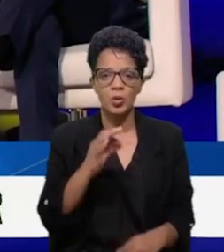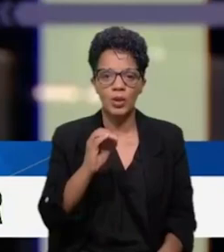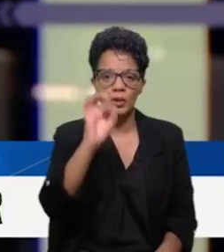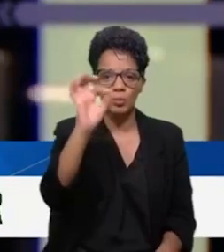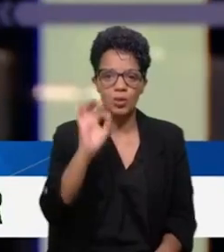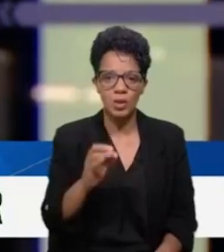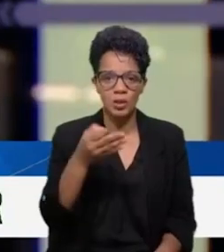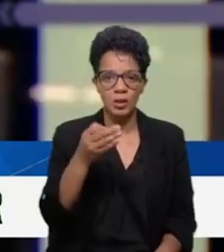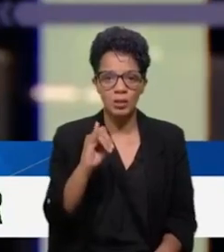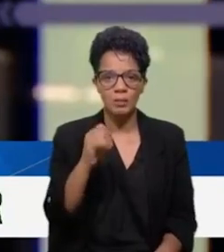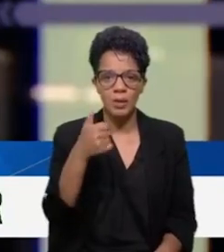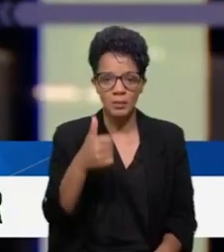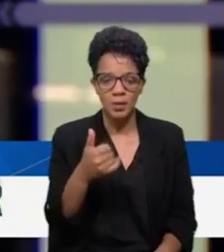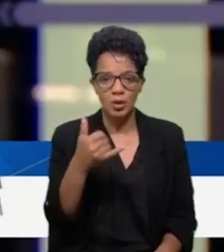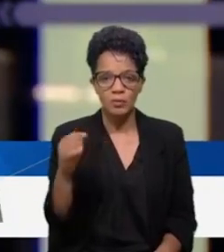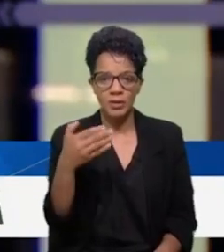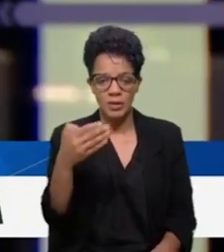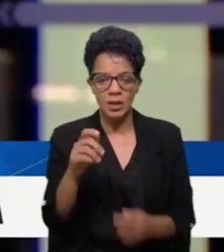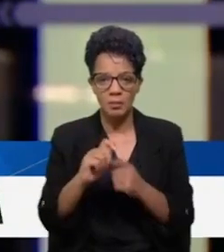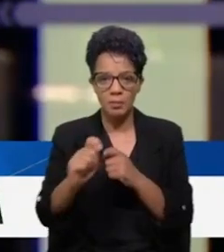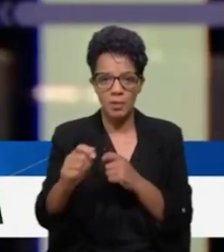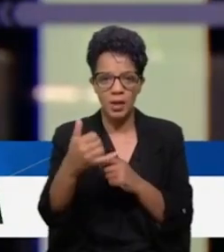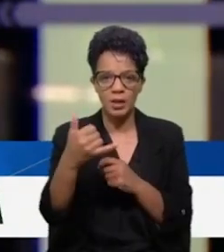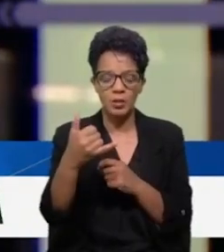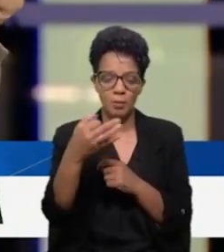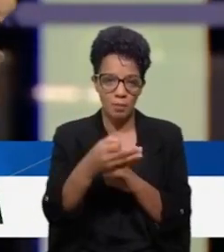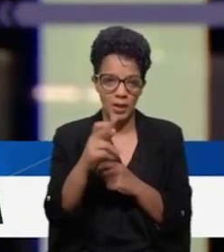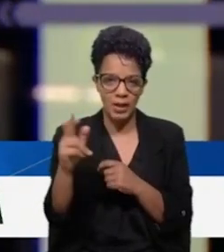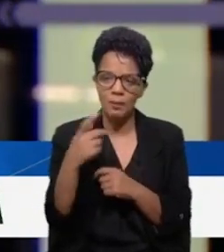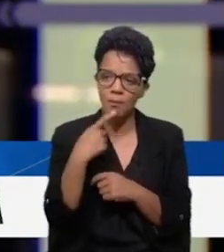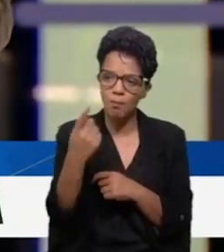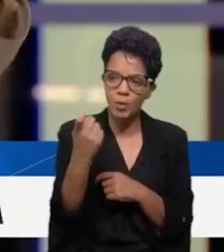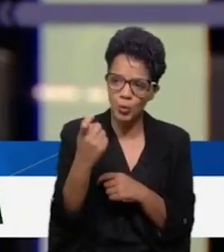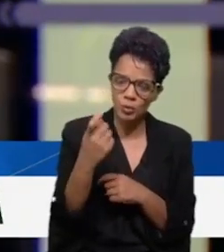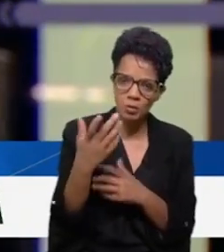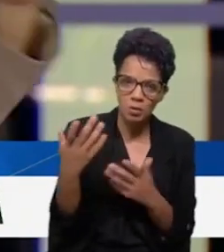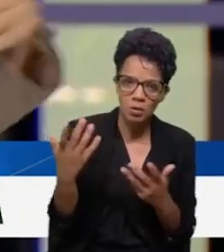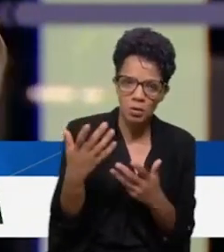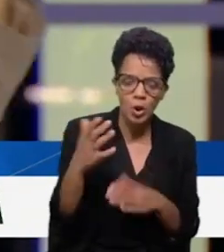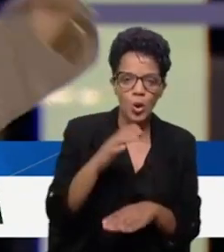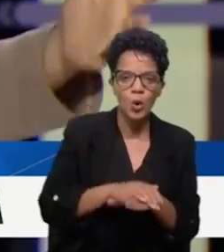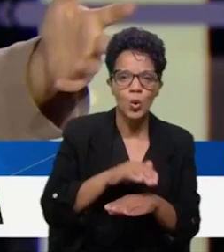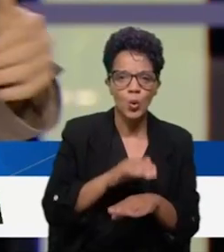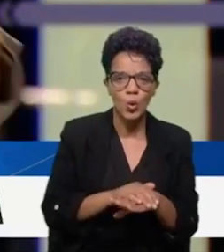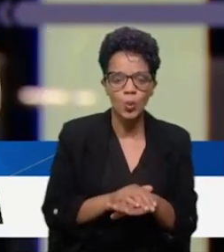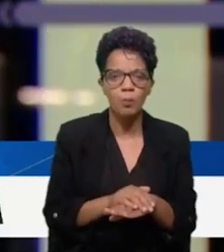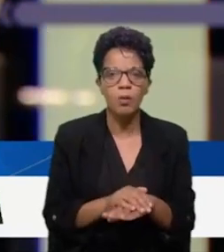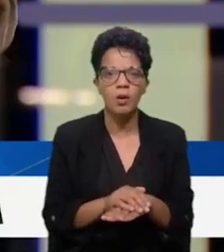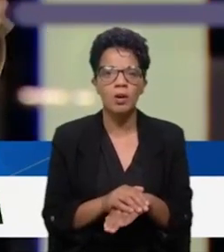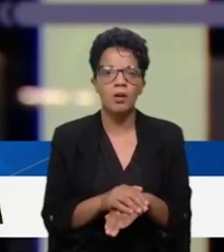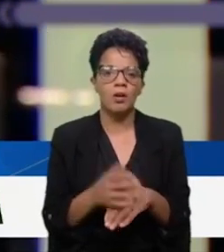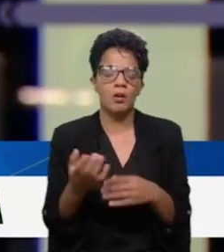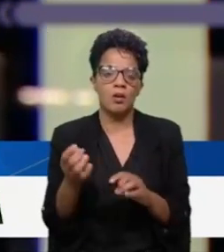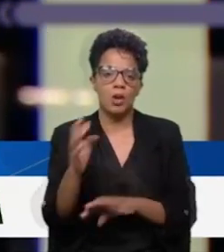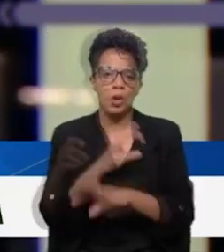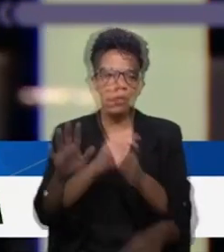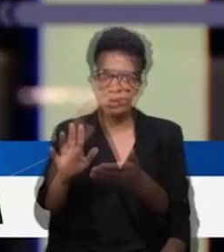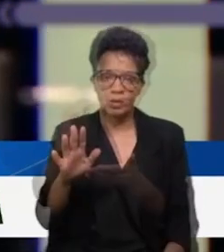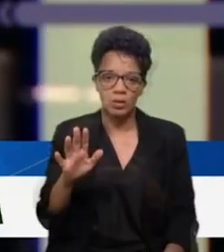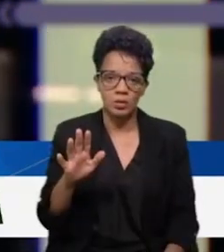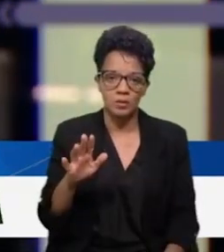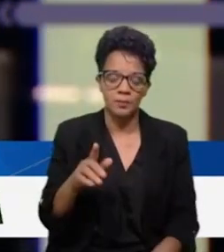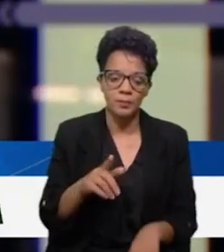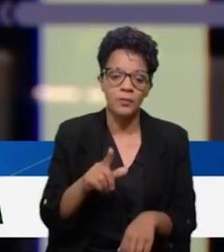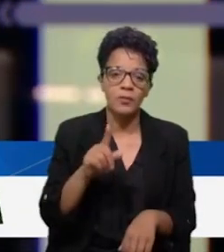PIB em 2027 para pagar o PRR. E aí pergunto, será através de redução de outros fundos comunitários, de política agrícola comum,